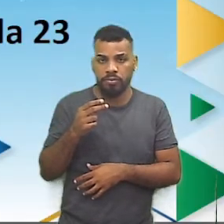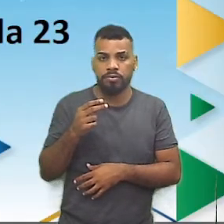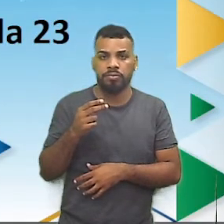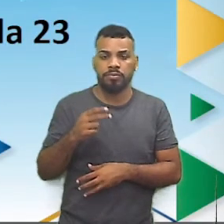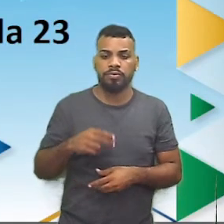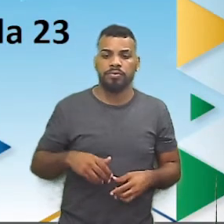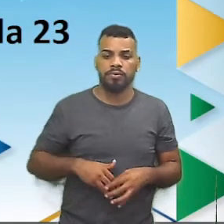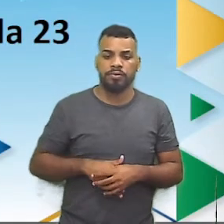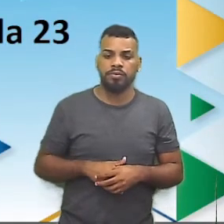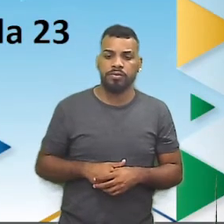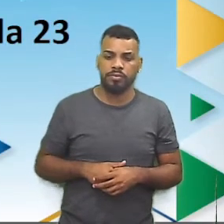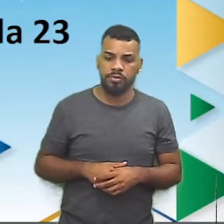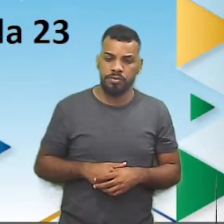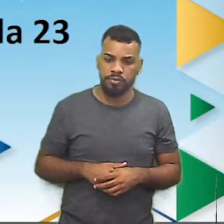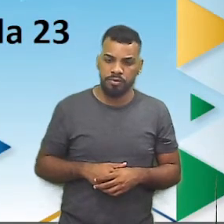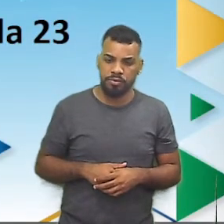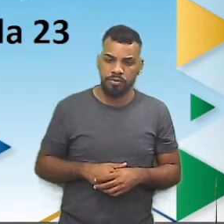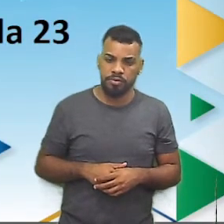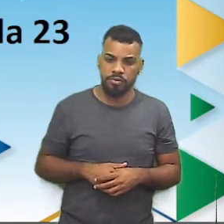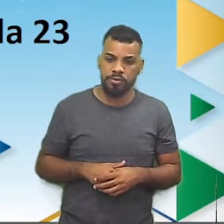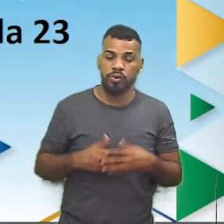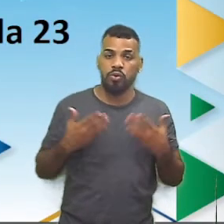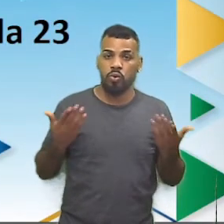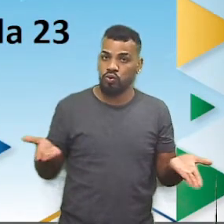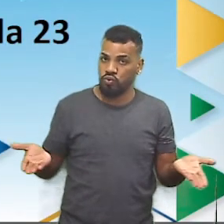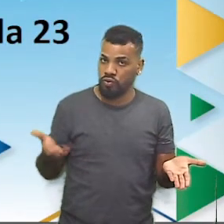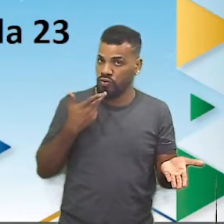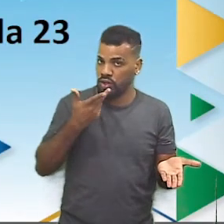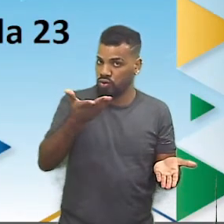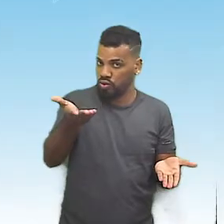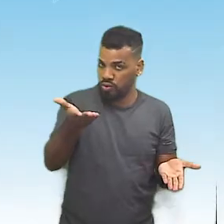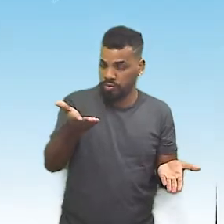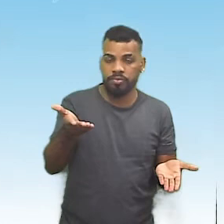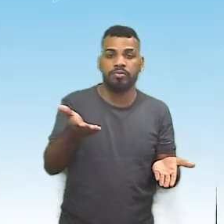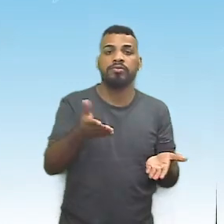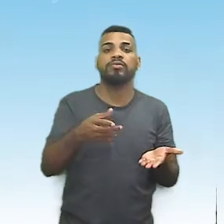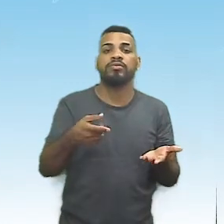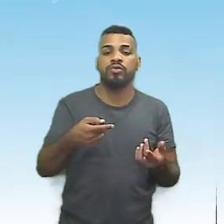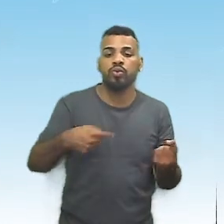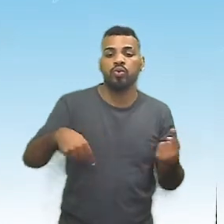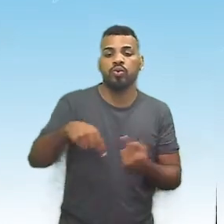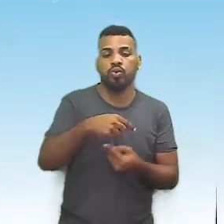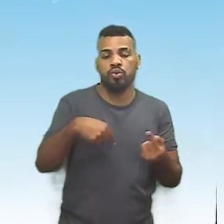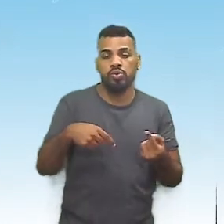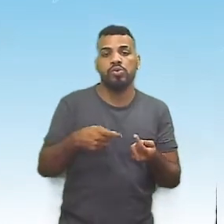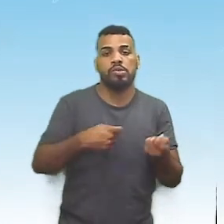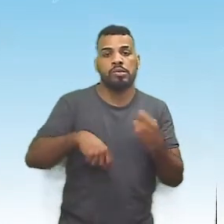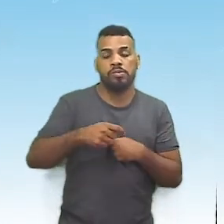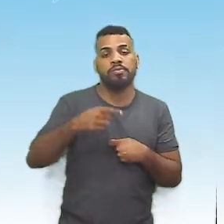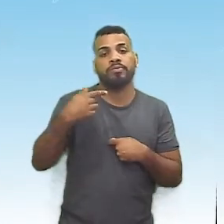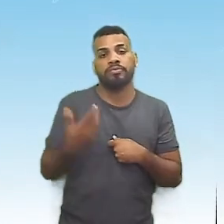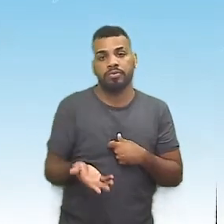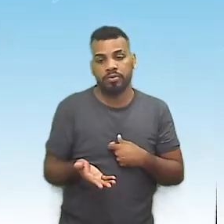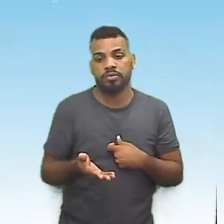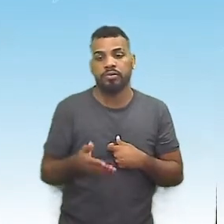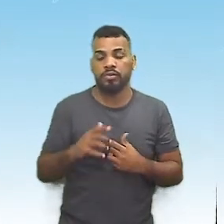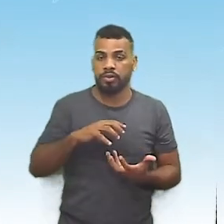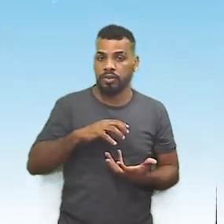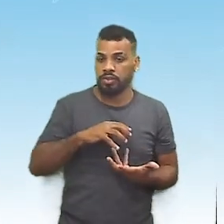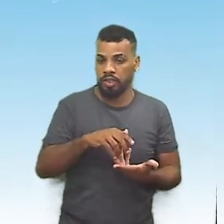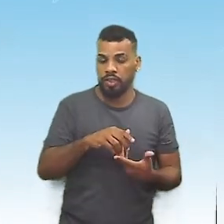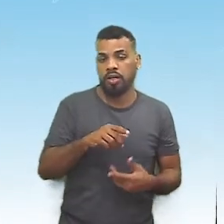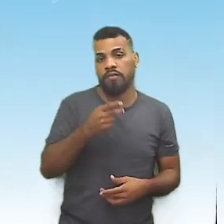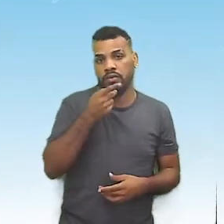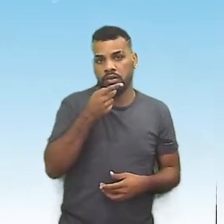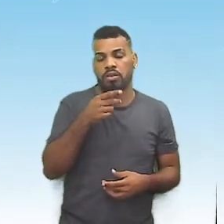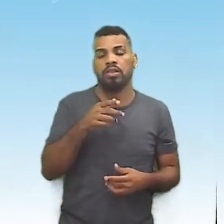acidentada. Bom, hoje eu falei para vocês aí sobre o equilíbrio dinâmico, ou seja, da Terra. Quando falo